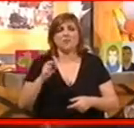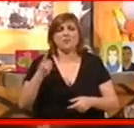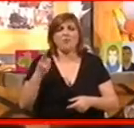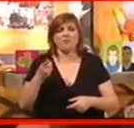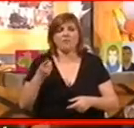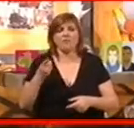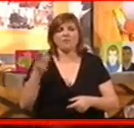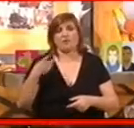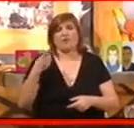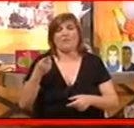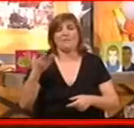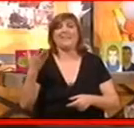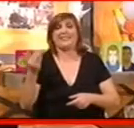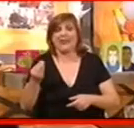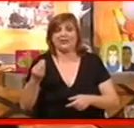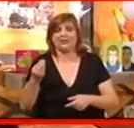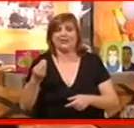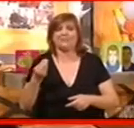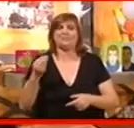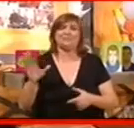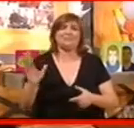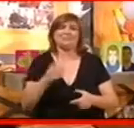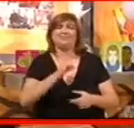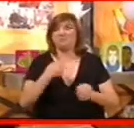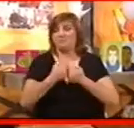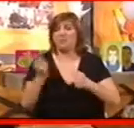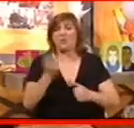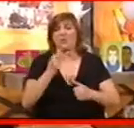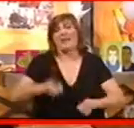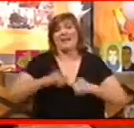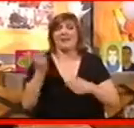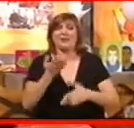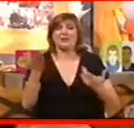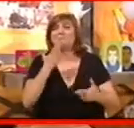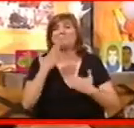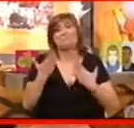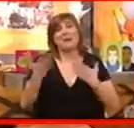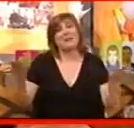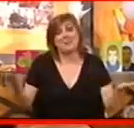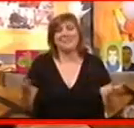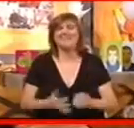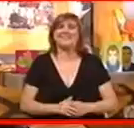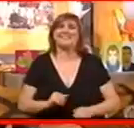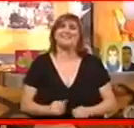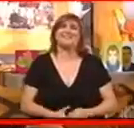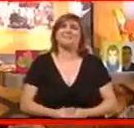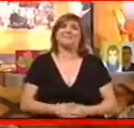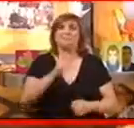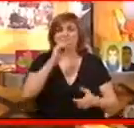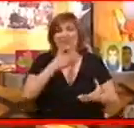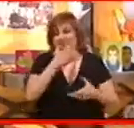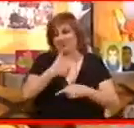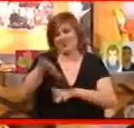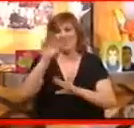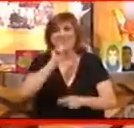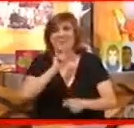9. 10 deste lado. 10. O empate. Ganham os dois. Parabéns. Olha, levem as garrafas com vocês. Boa a vossa